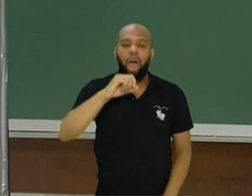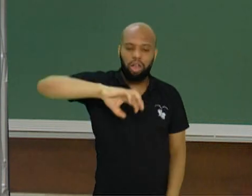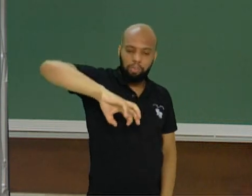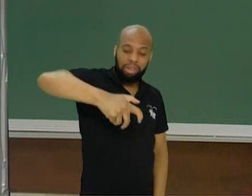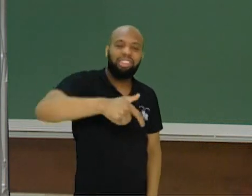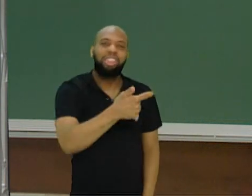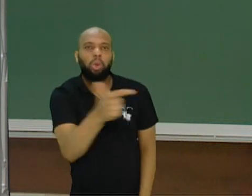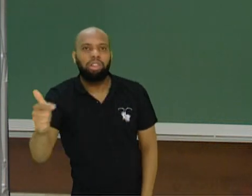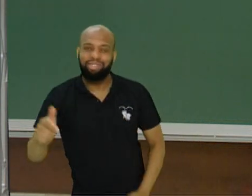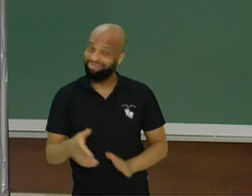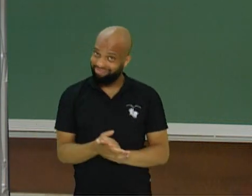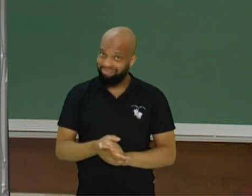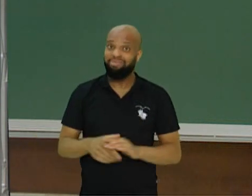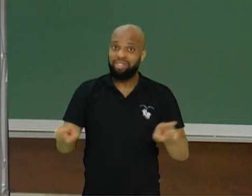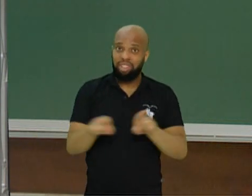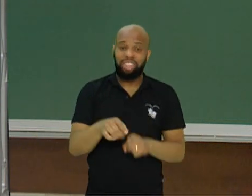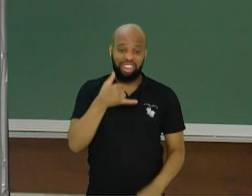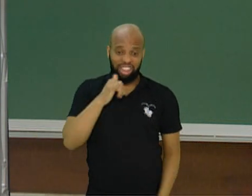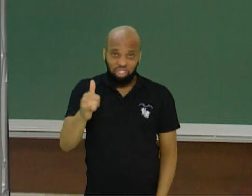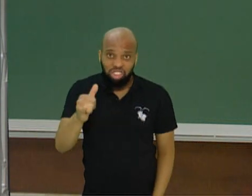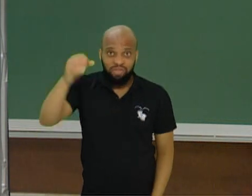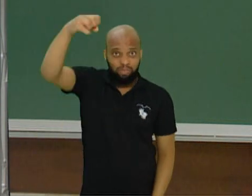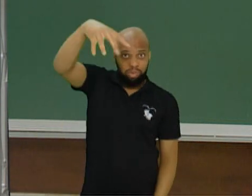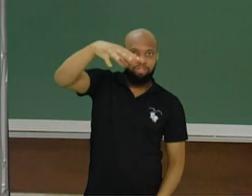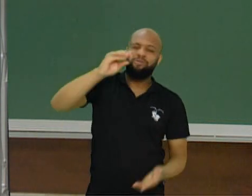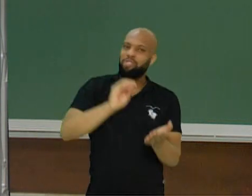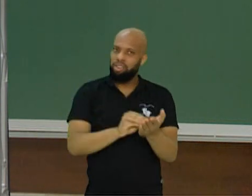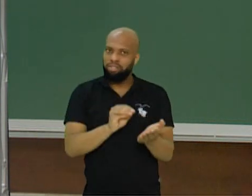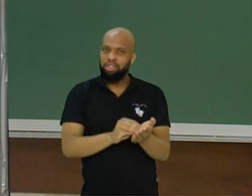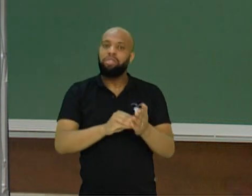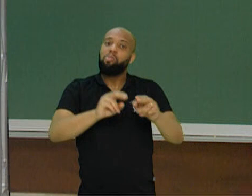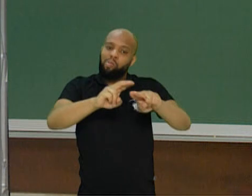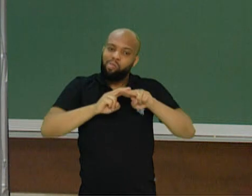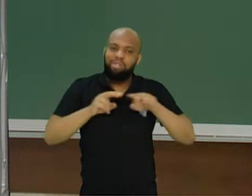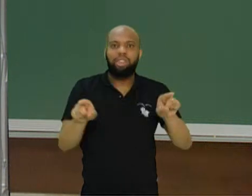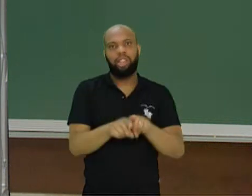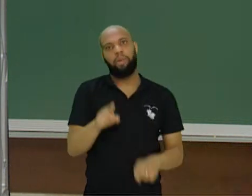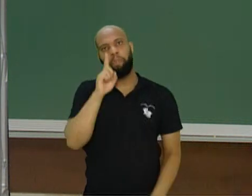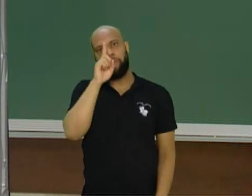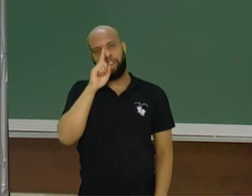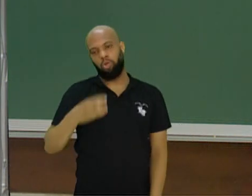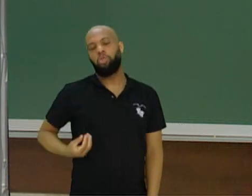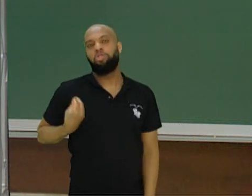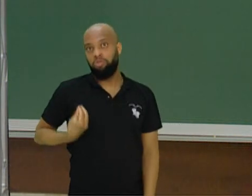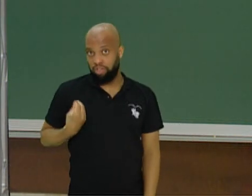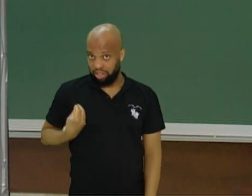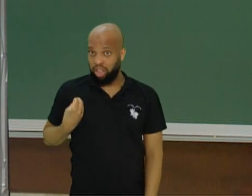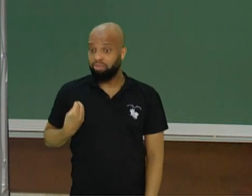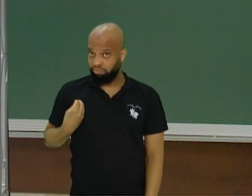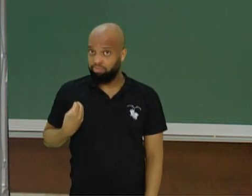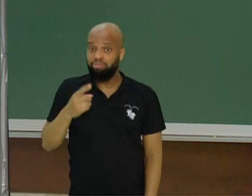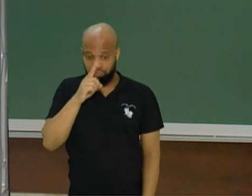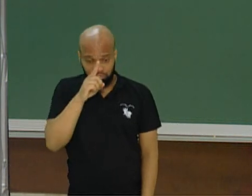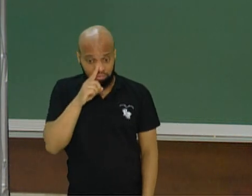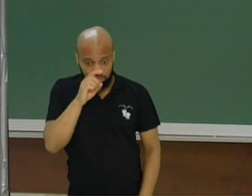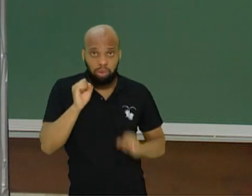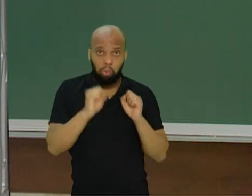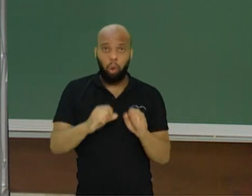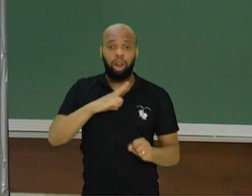jeitinho, e isso coloca em risco, né, a vida do ser humano. Porque pode ocorrer ali um foco